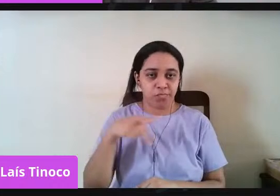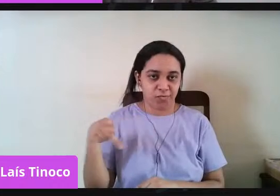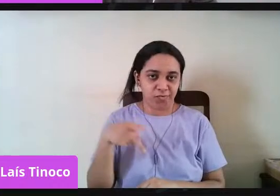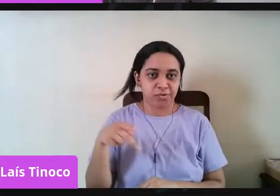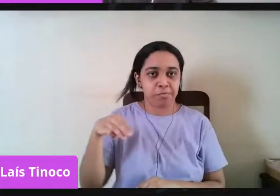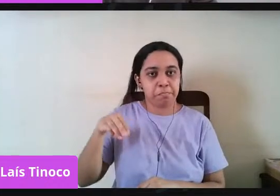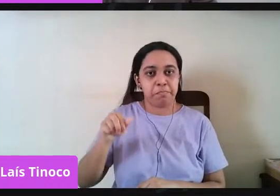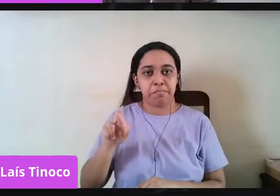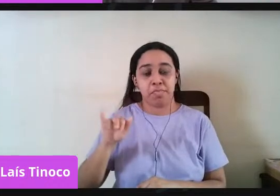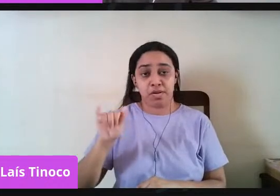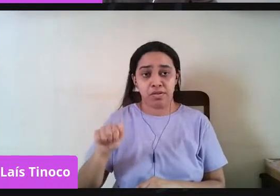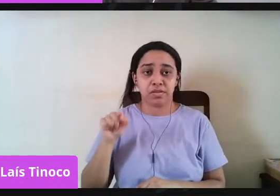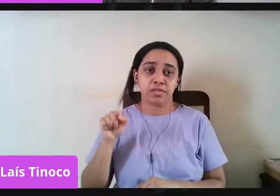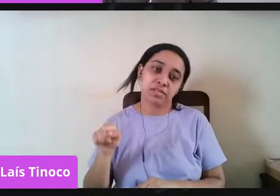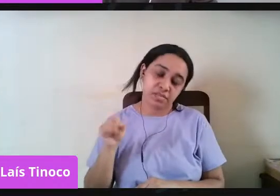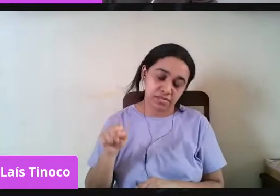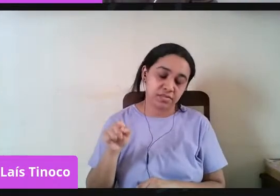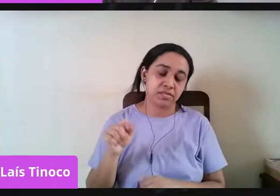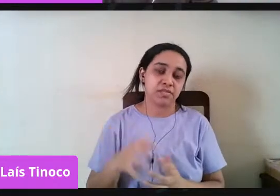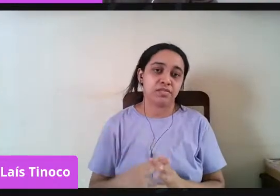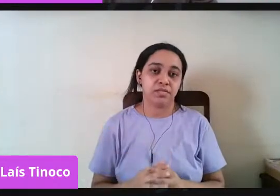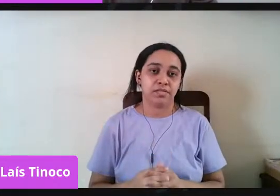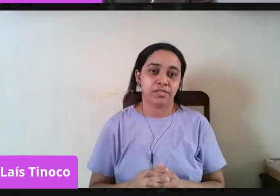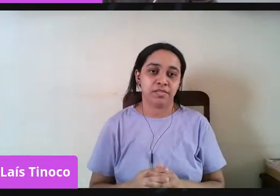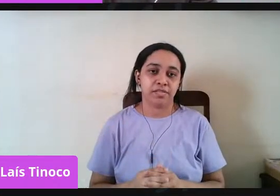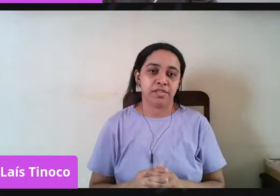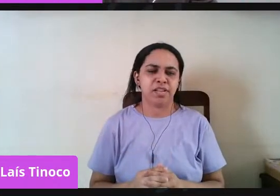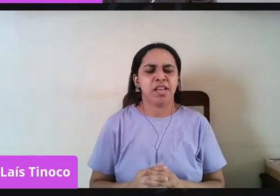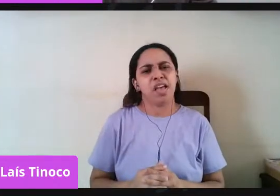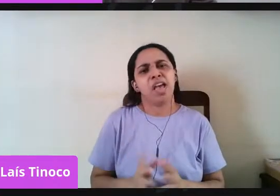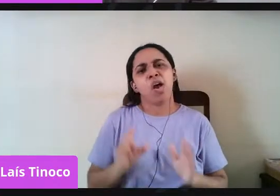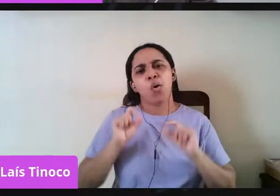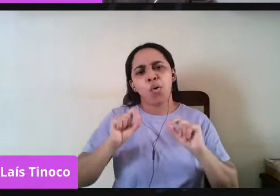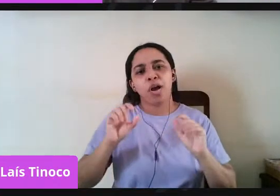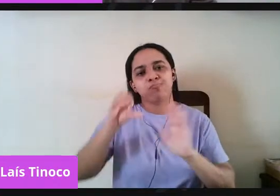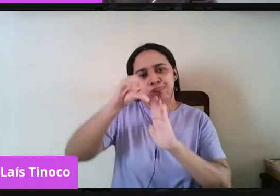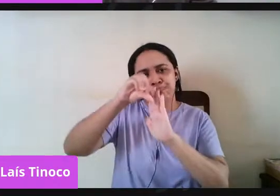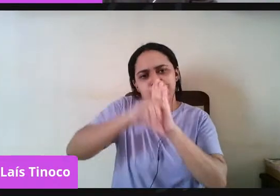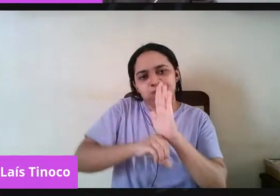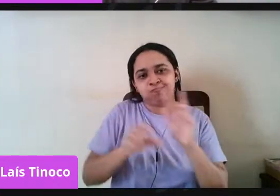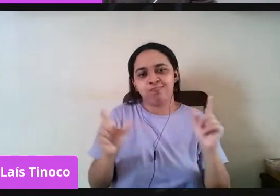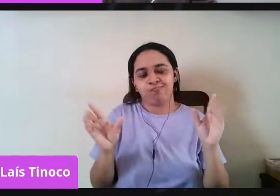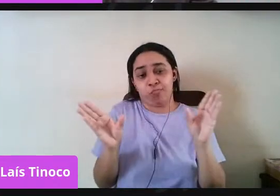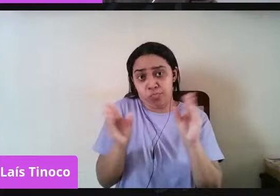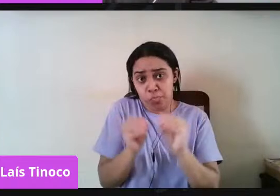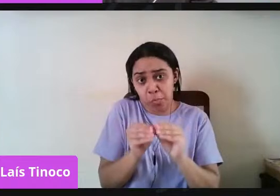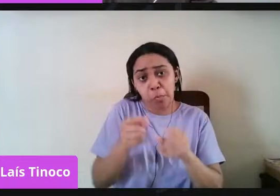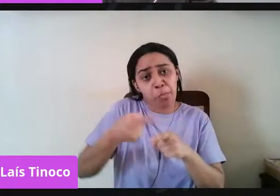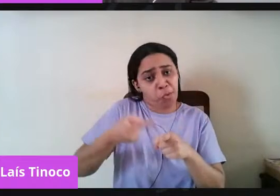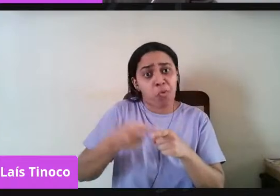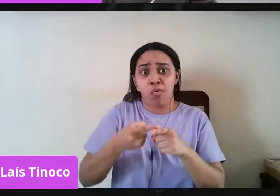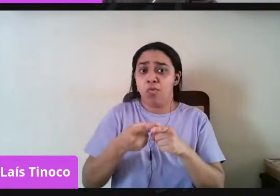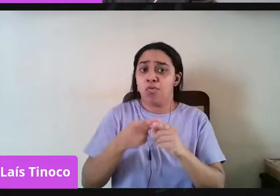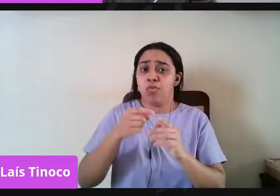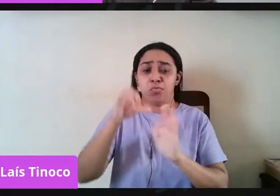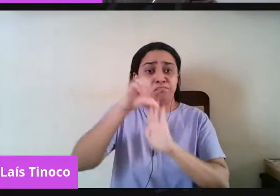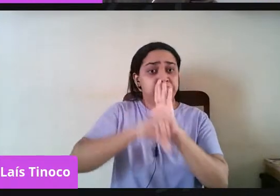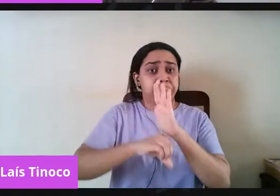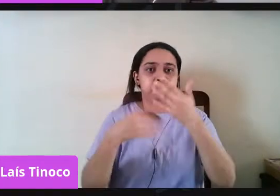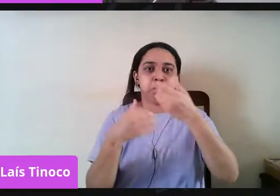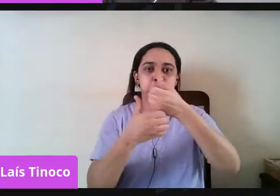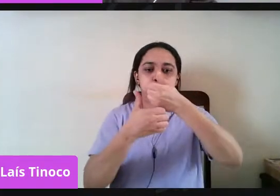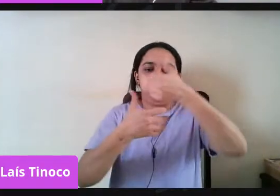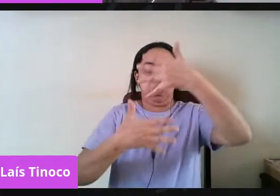graduação, é uma mini biodata, porque o currículo dela é muito vasto, mas